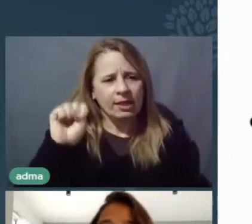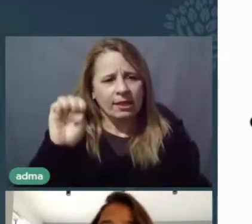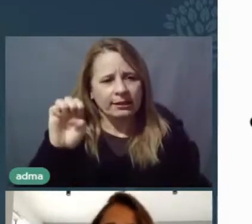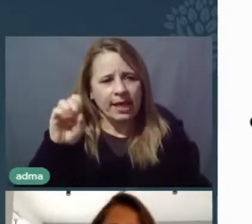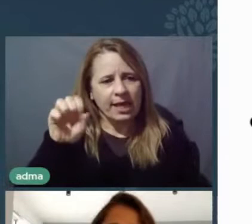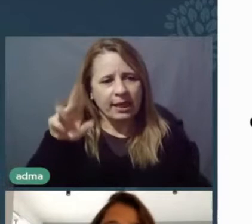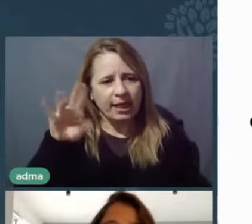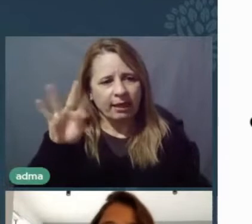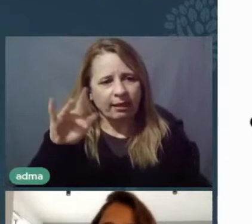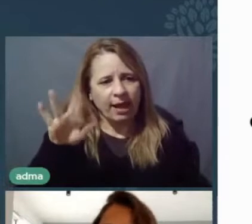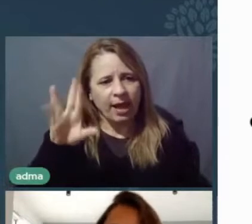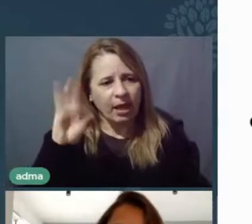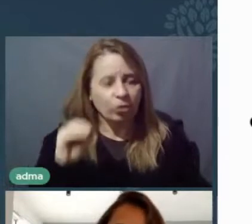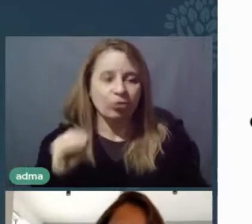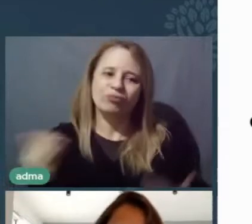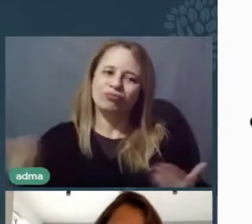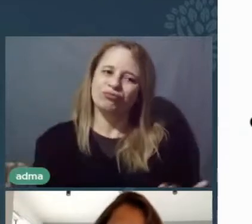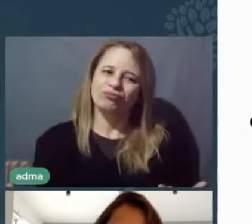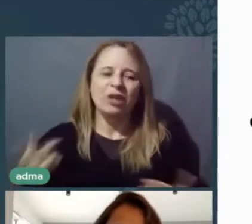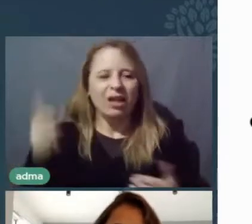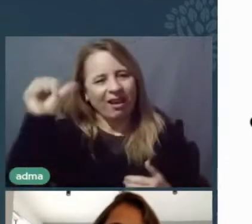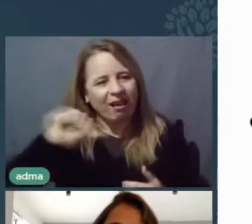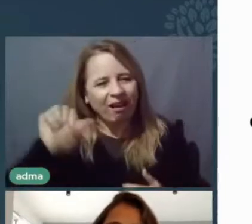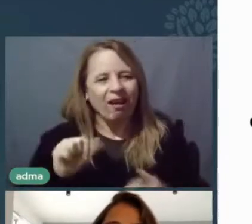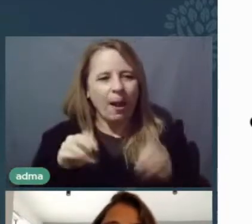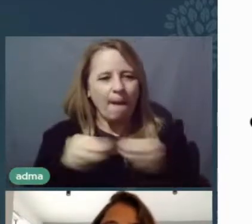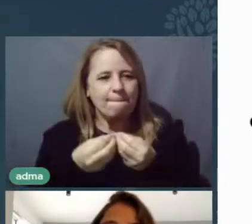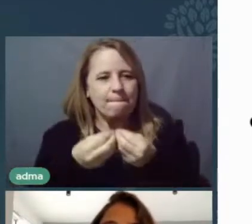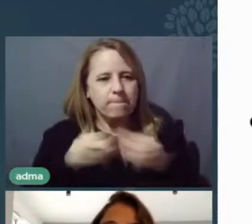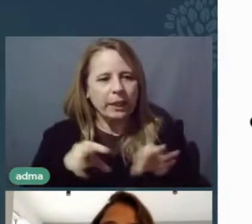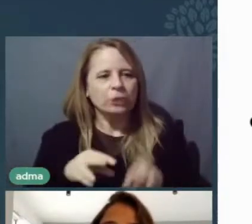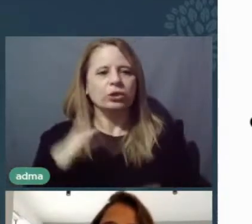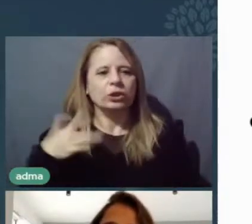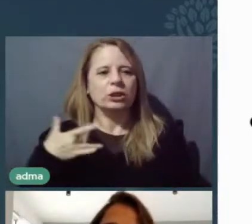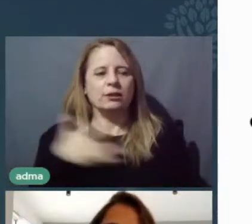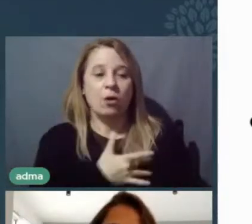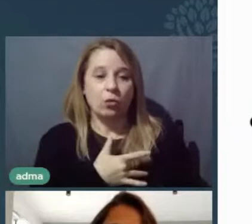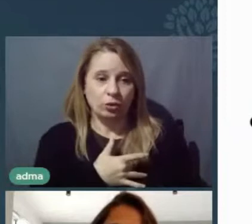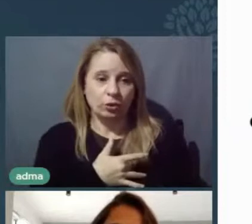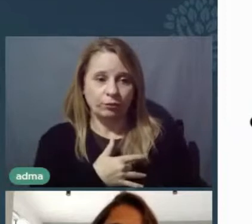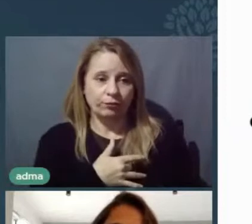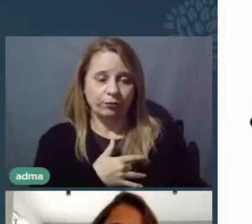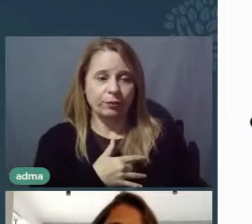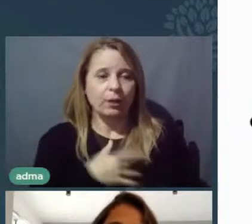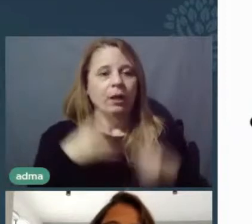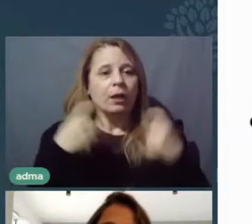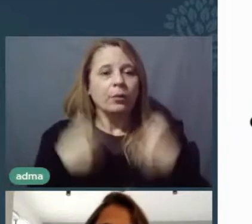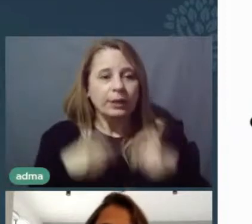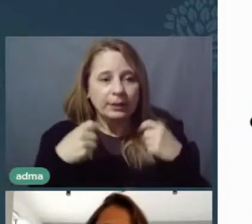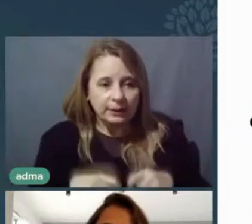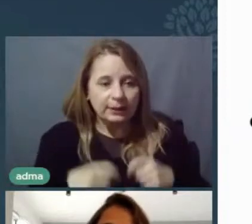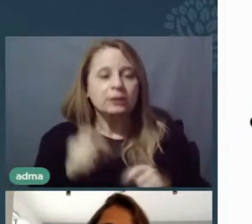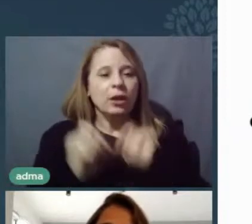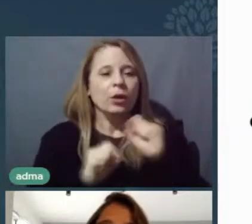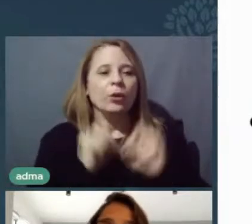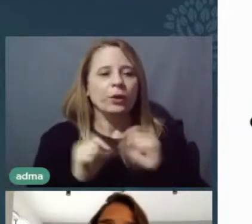sedentarismo, de maneira geral, ele traz muitos malefícios. Então, se não houver uma interrupção desse ciclo vicioso, o